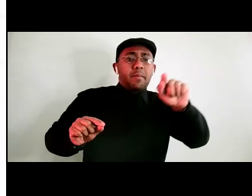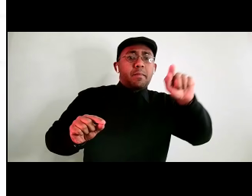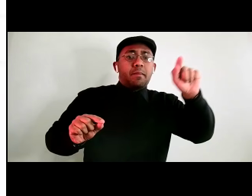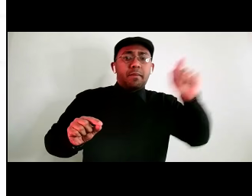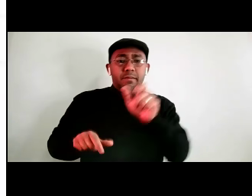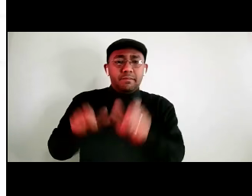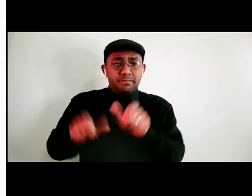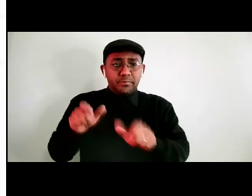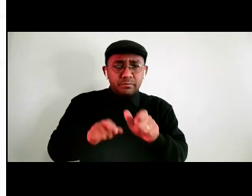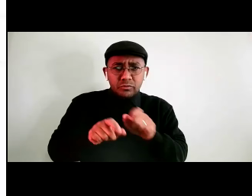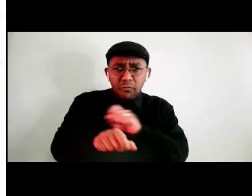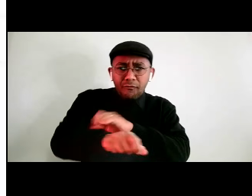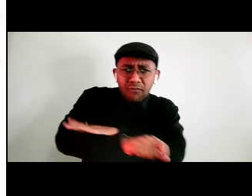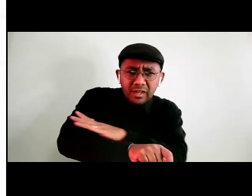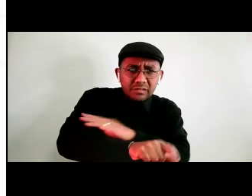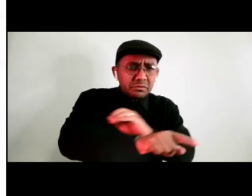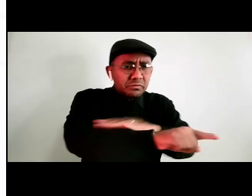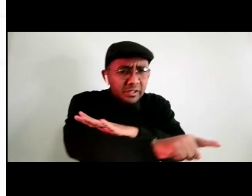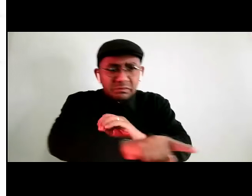reprodutivo